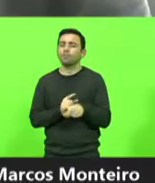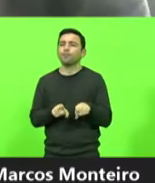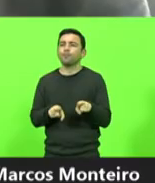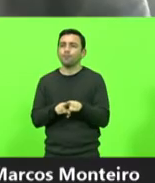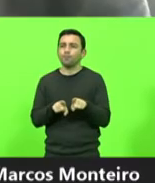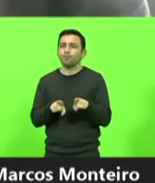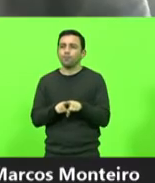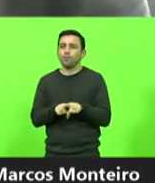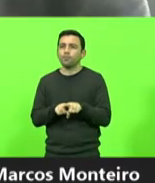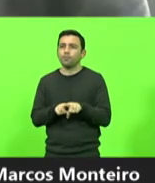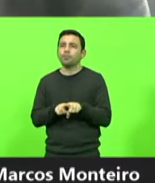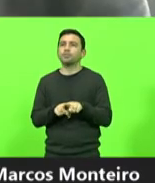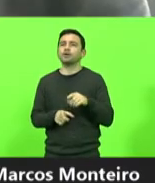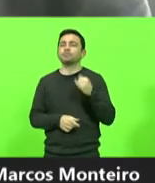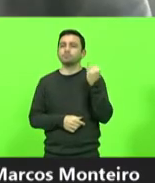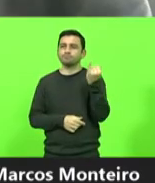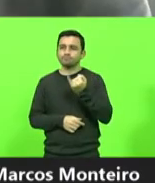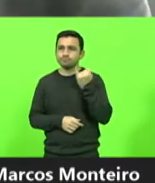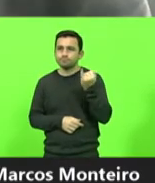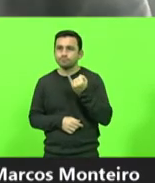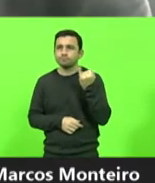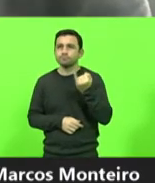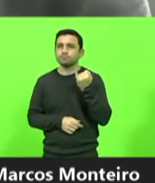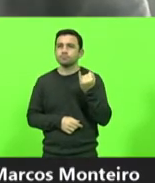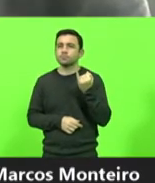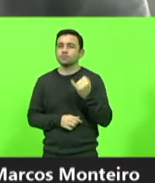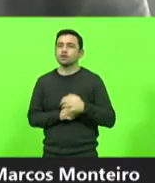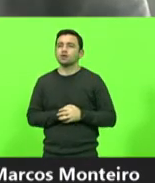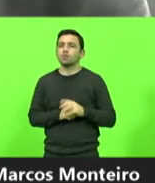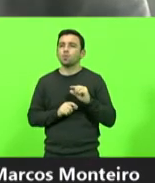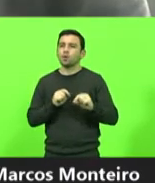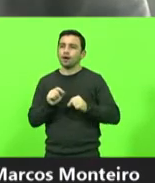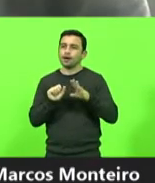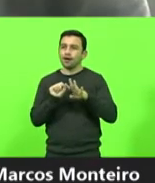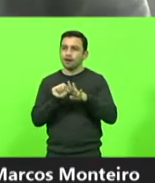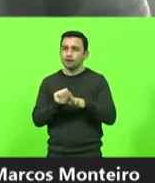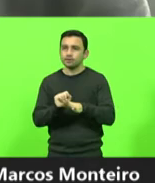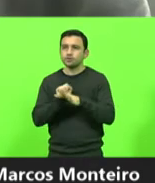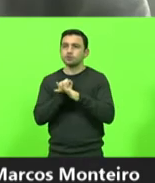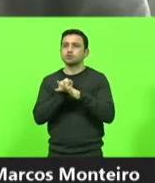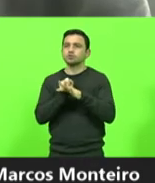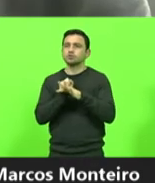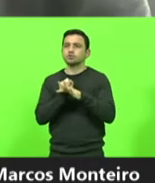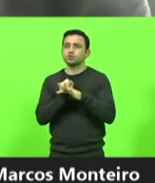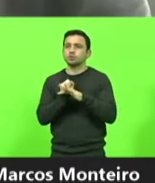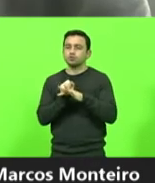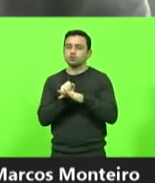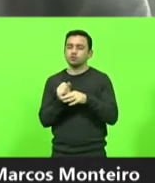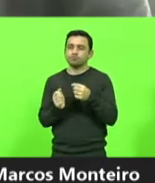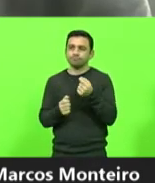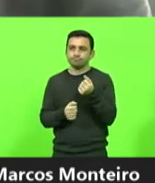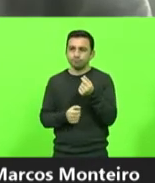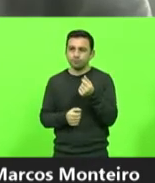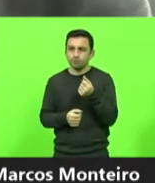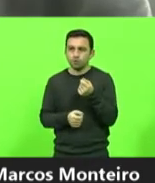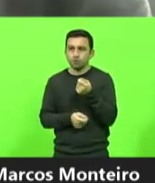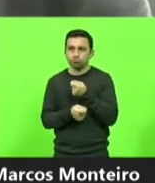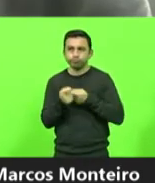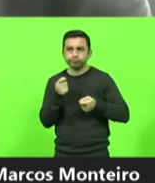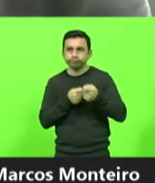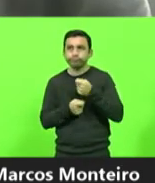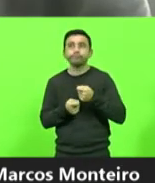da importância que tem no sentido de garantirmos que o financiamento seja mais